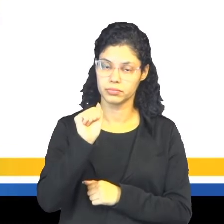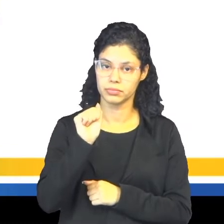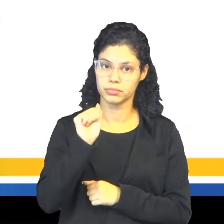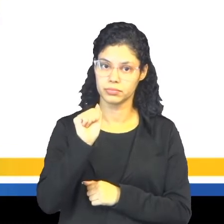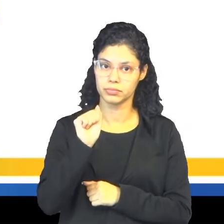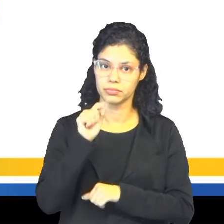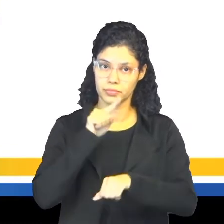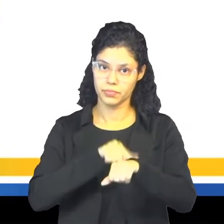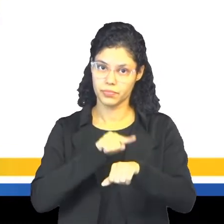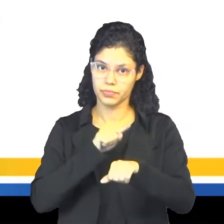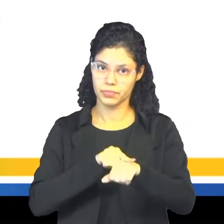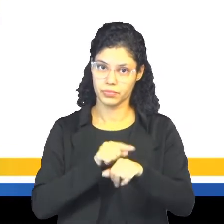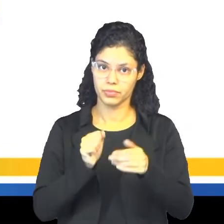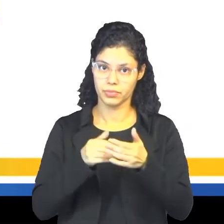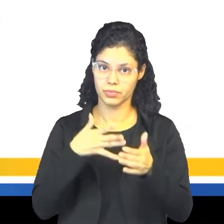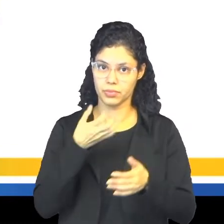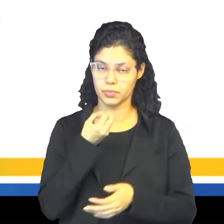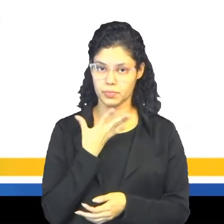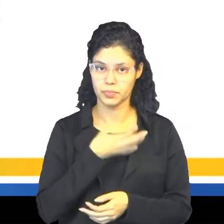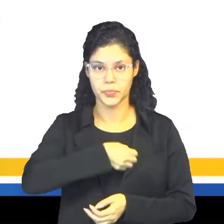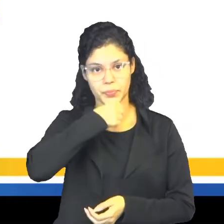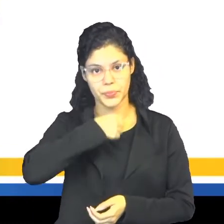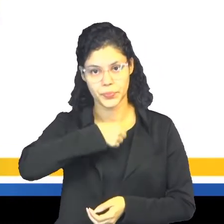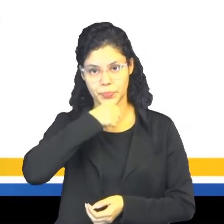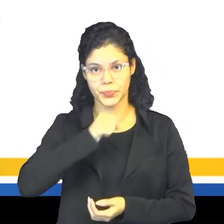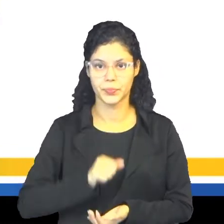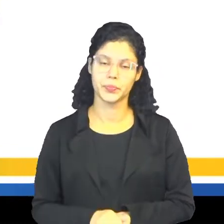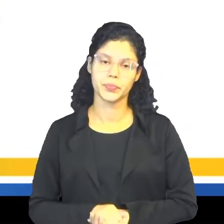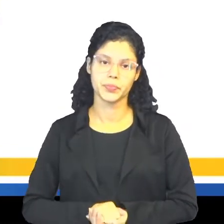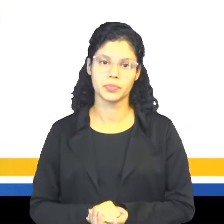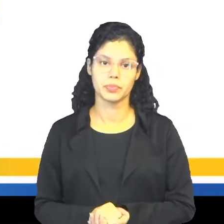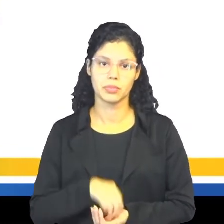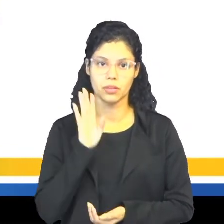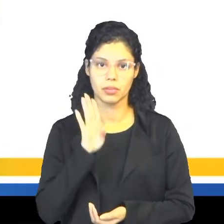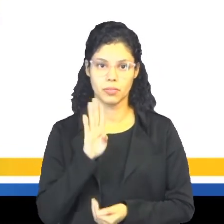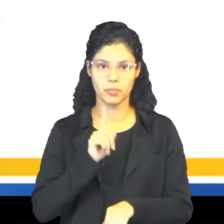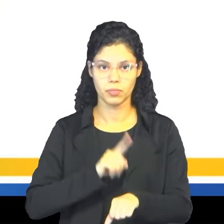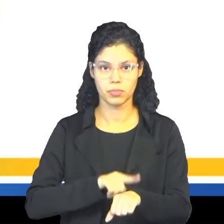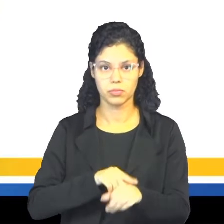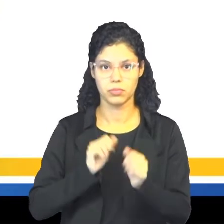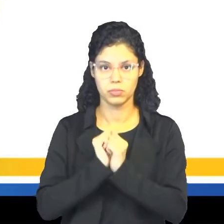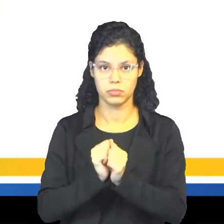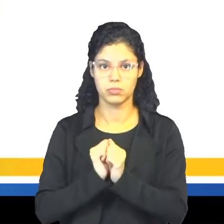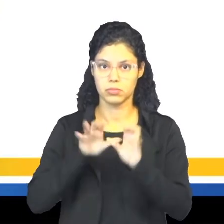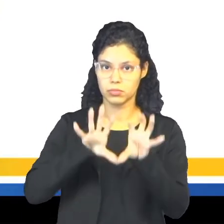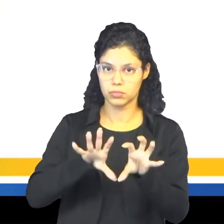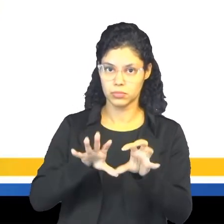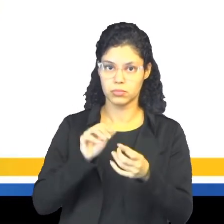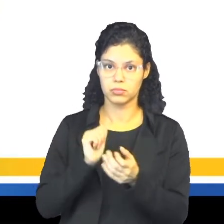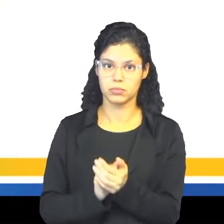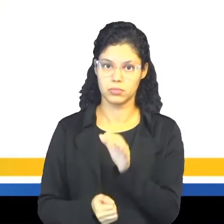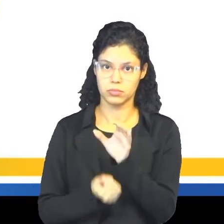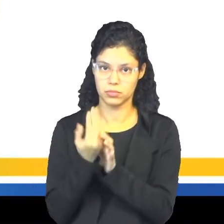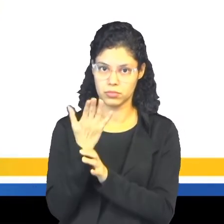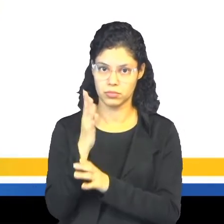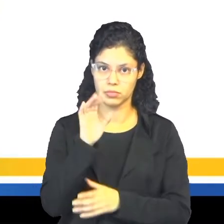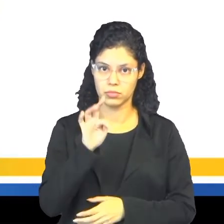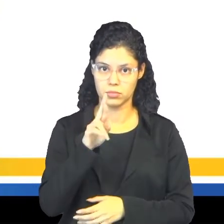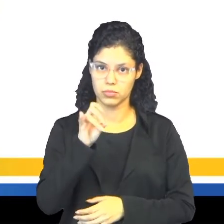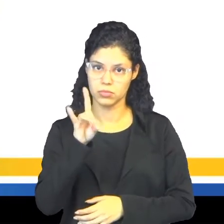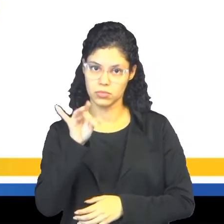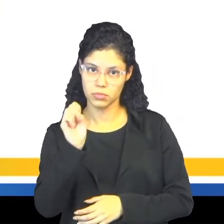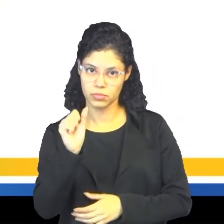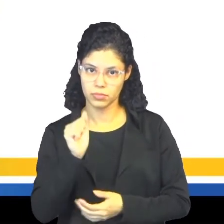gift tempo muito bons e velhos B tempo juntos assim broto